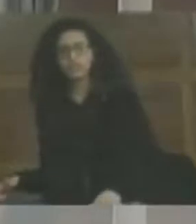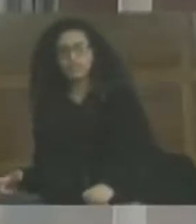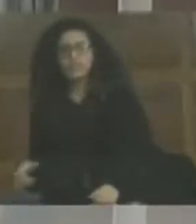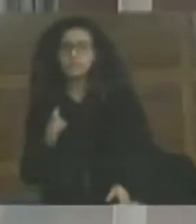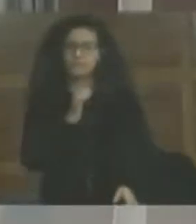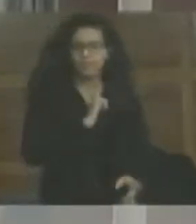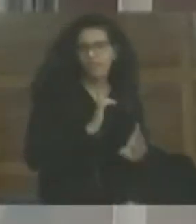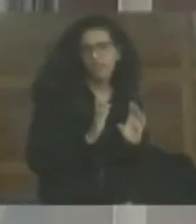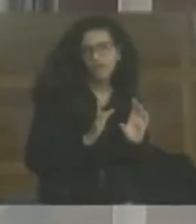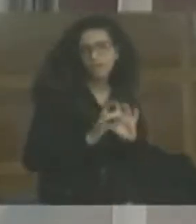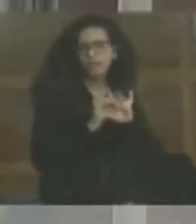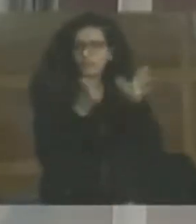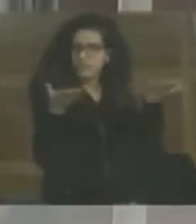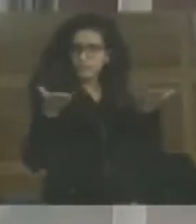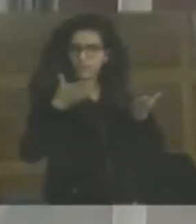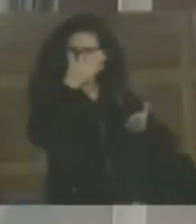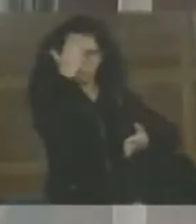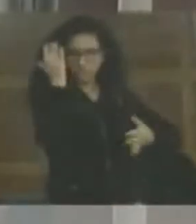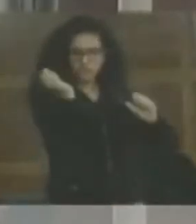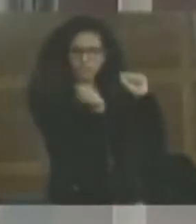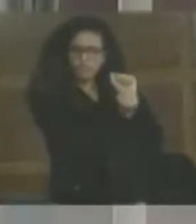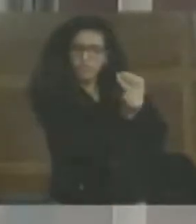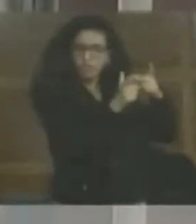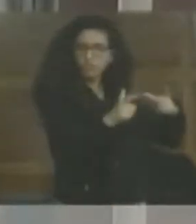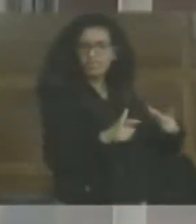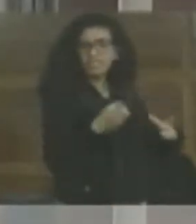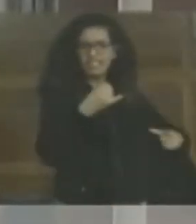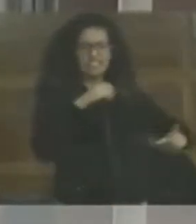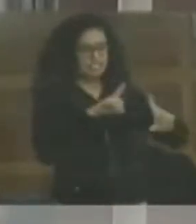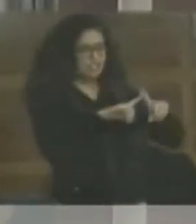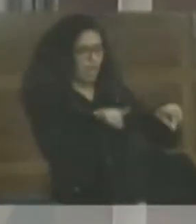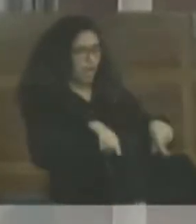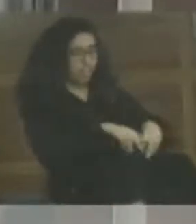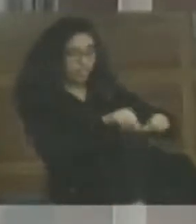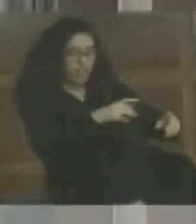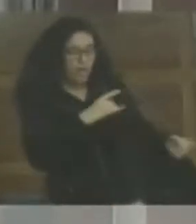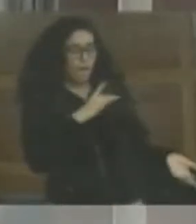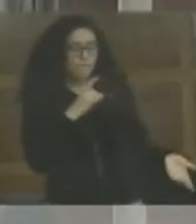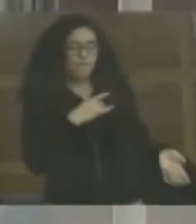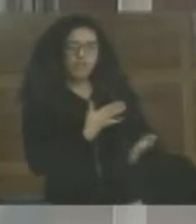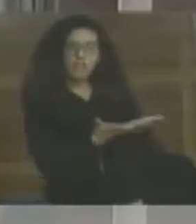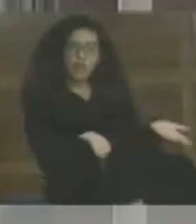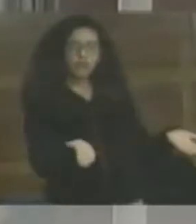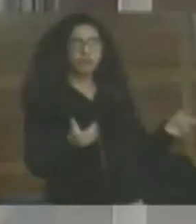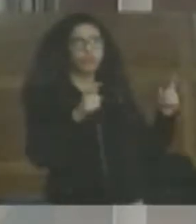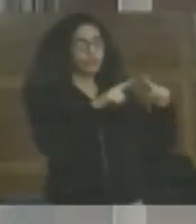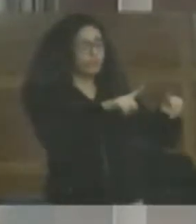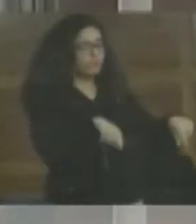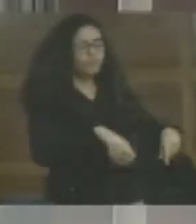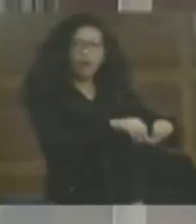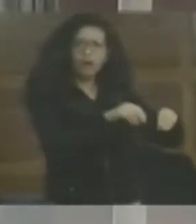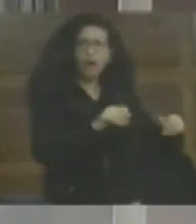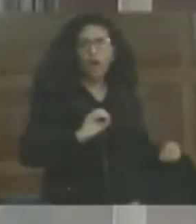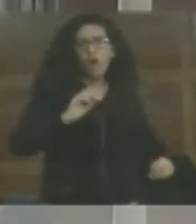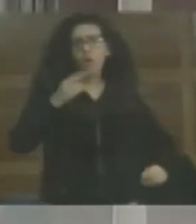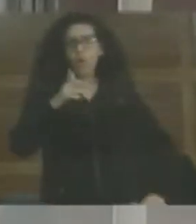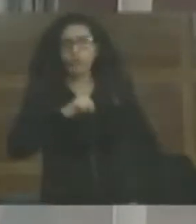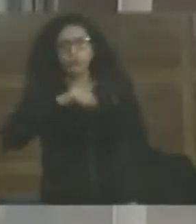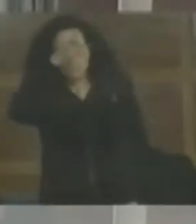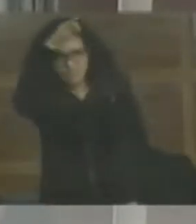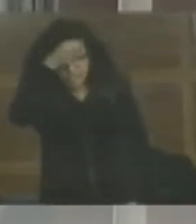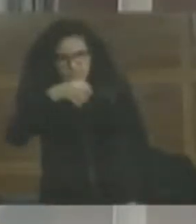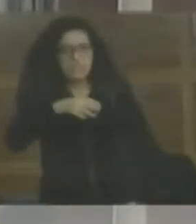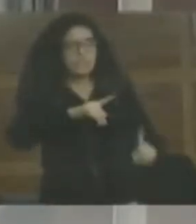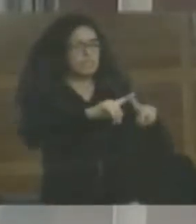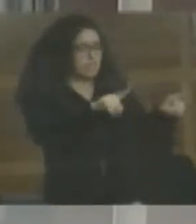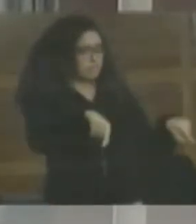liberdade hoje? Se são as suas próprias terras, fica com medo de saber se vai perder amanhã? ou de ter a garantia de ter uma terra que eles têm